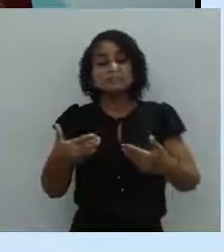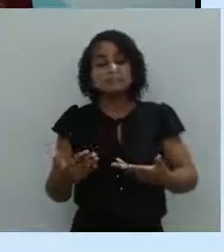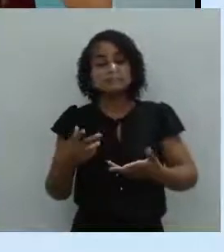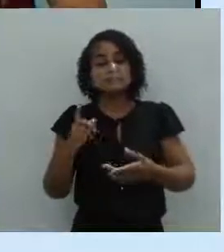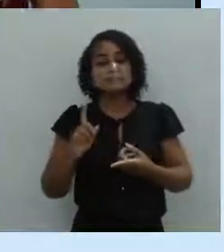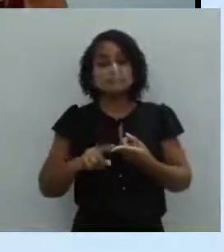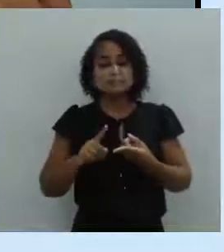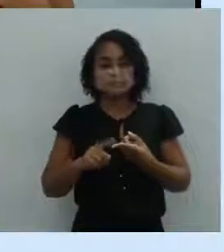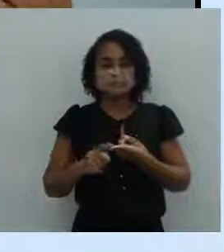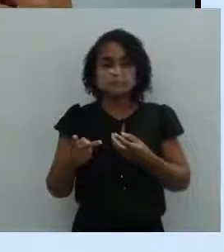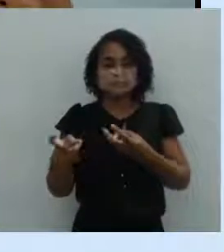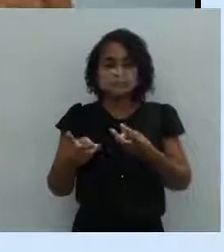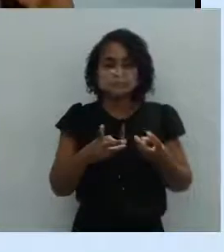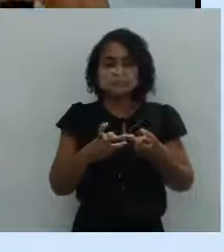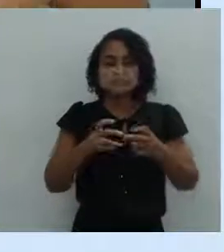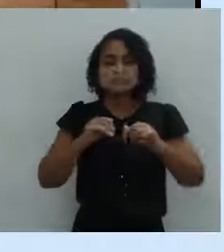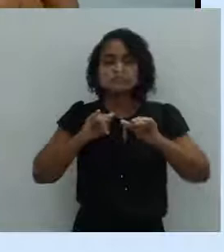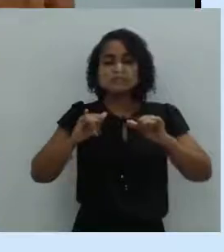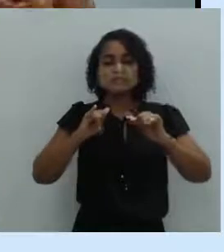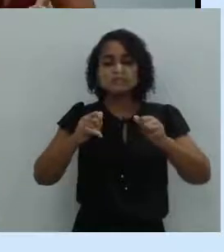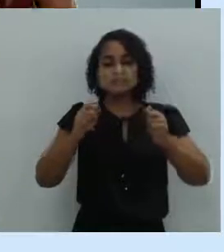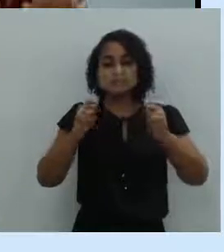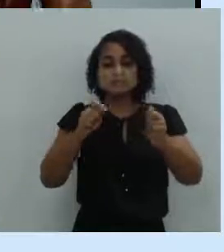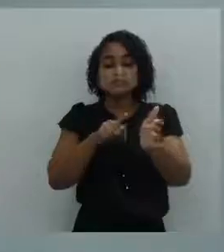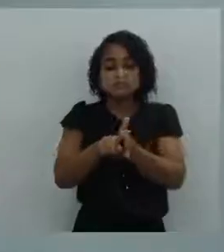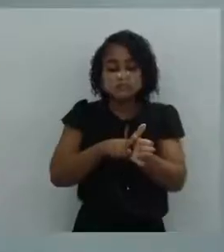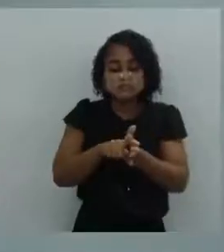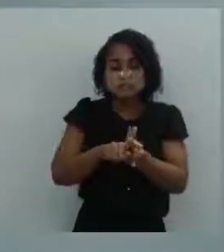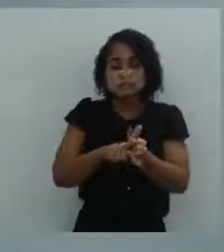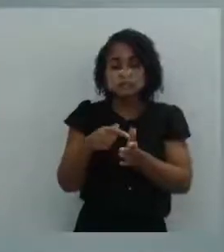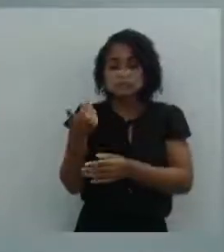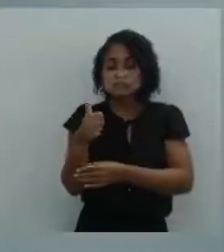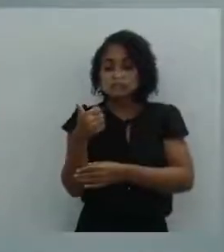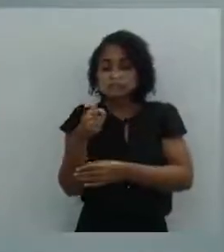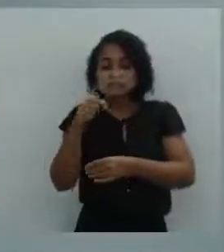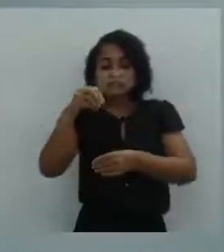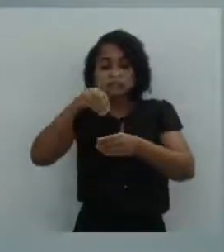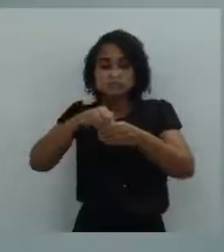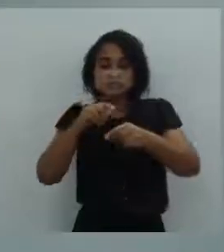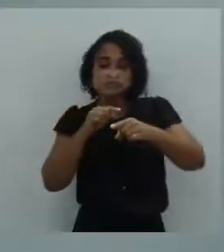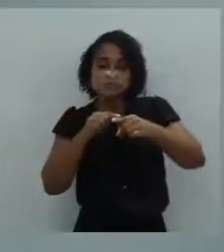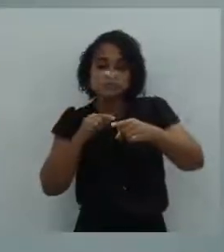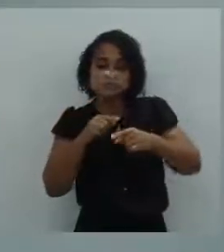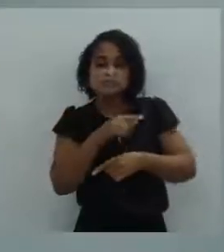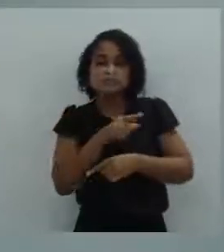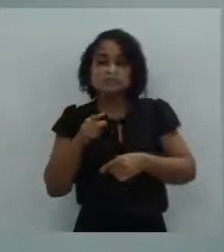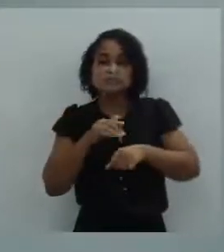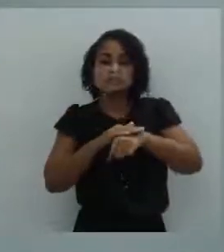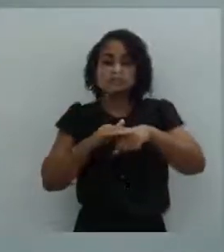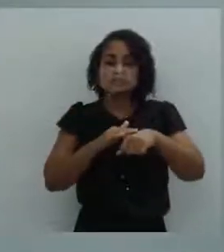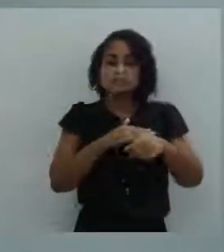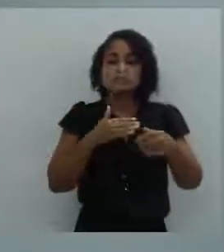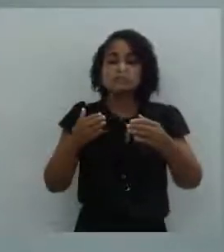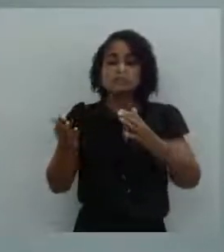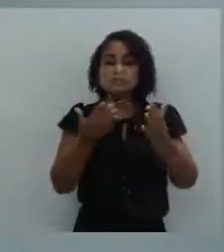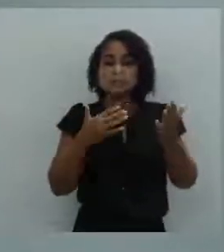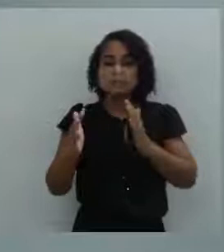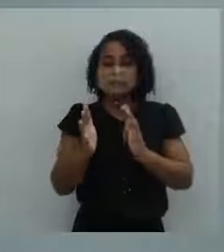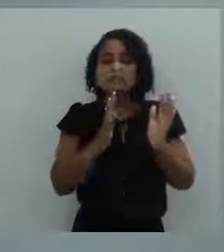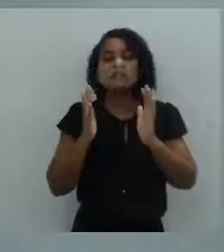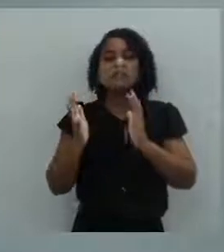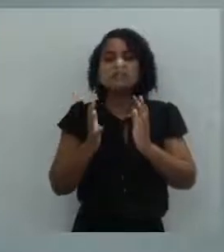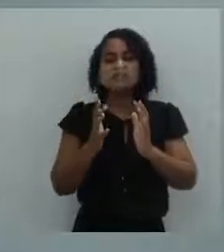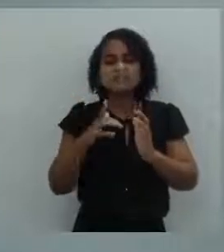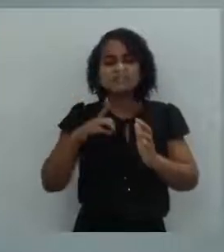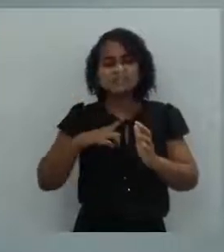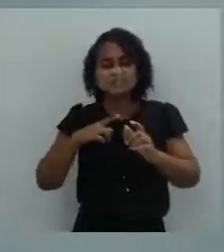aqui, a gente vai fazer uma pesquisa de campo no bairro de vocês, vai conversar com os vizinhos e saber, ó, aqui